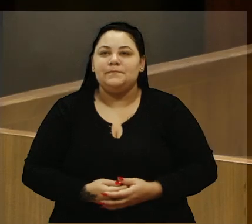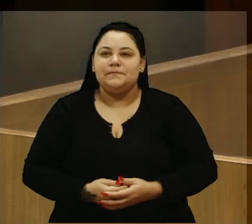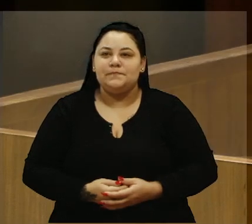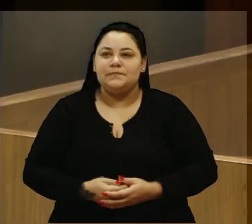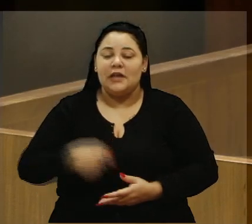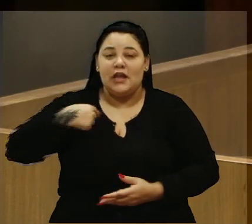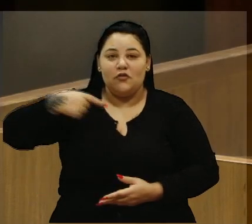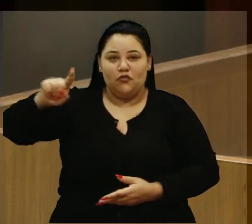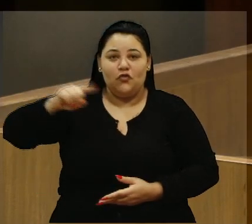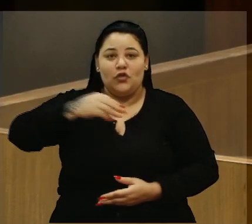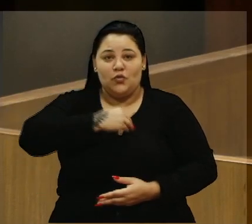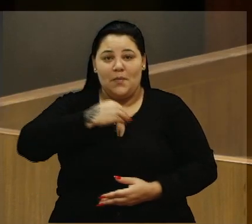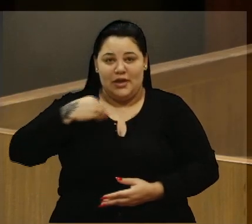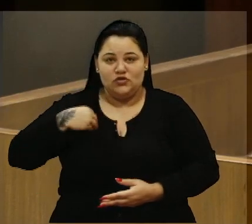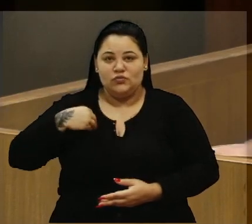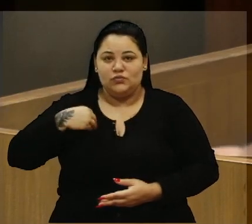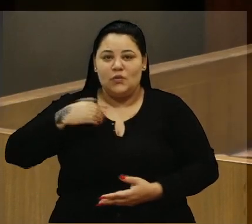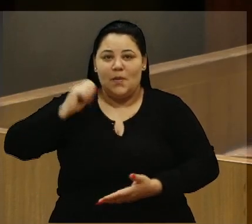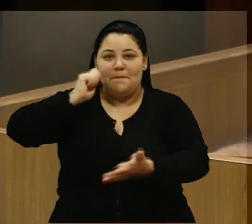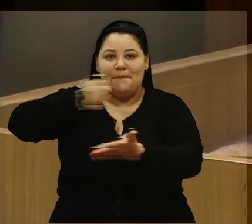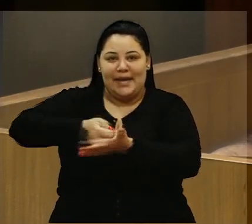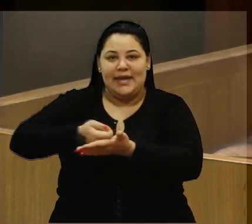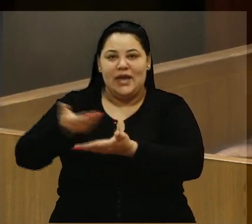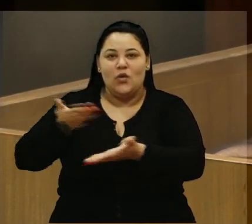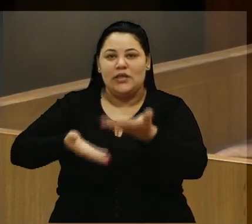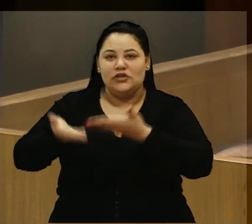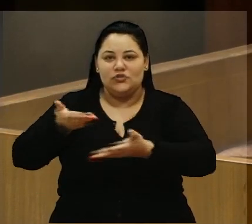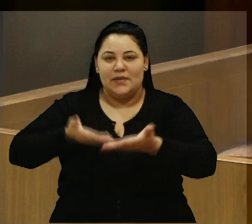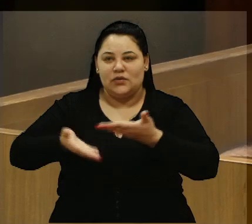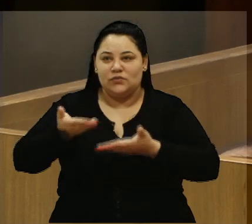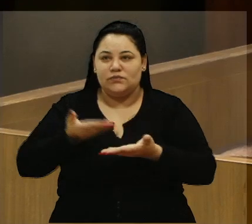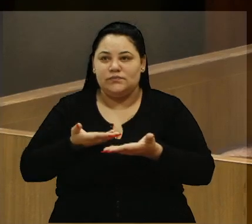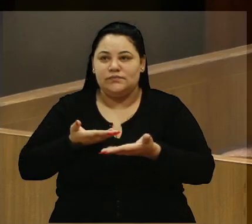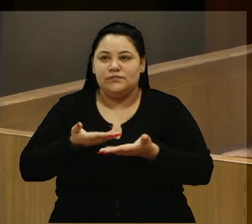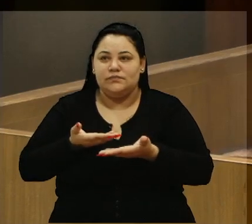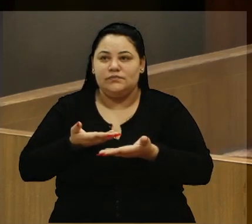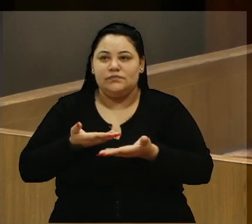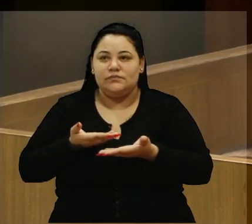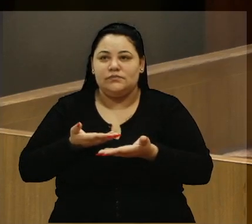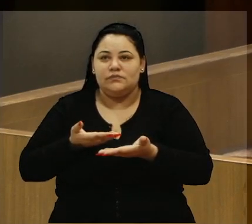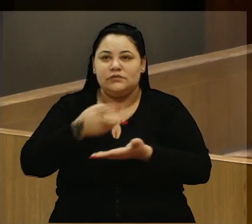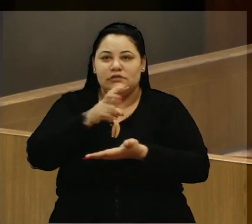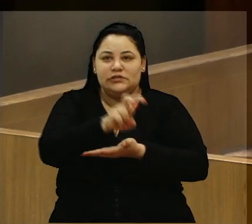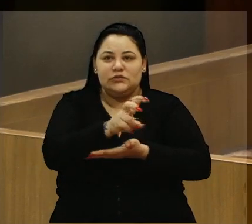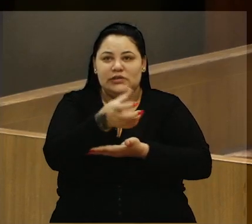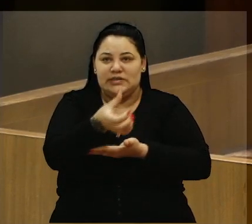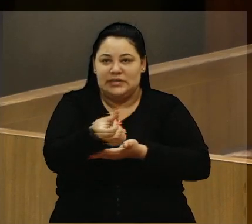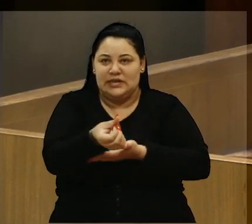Fui no médico, paguei a consulta, R$